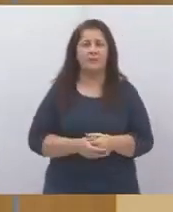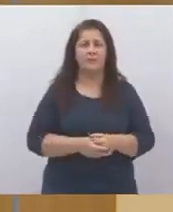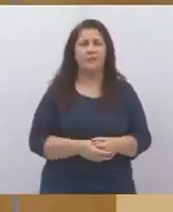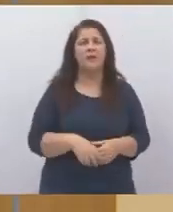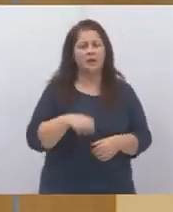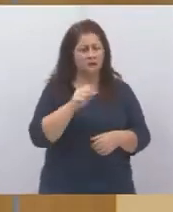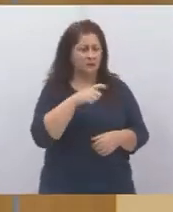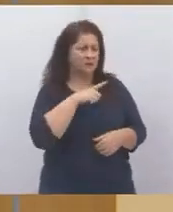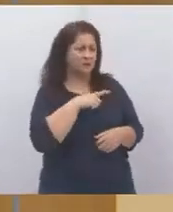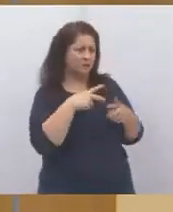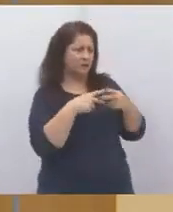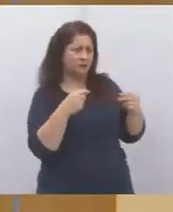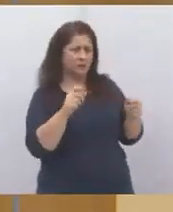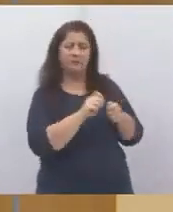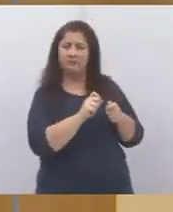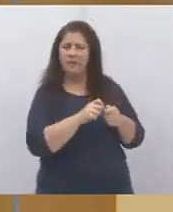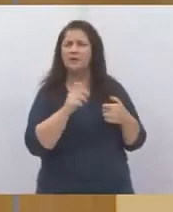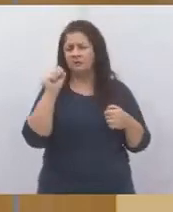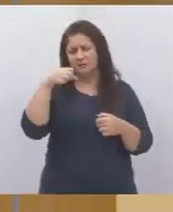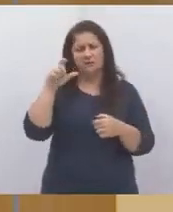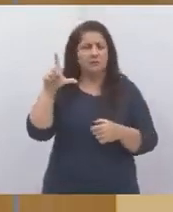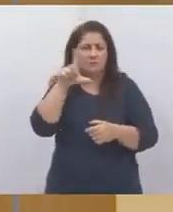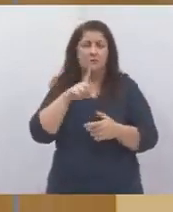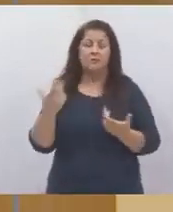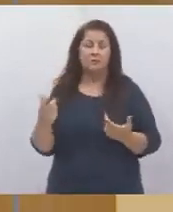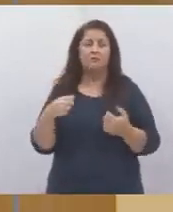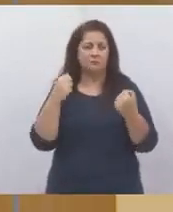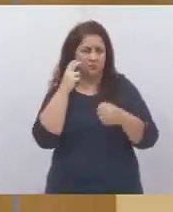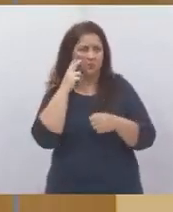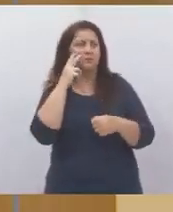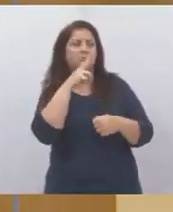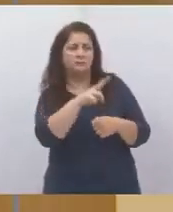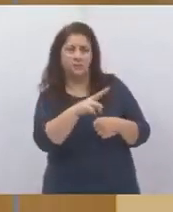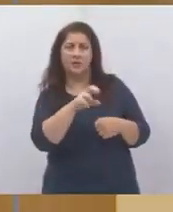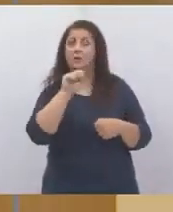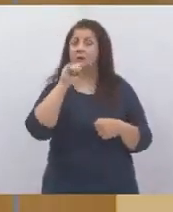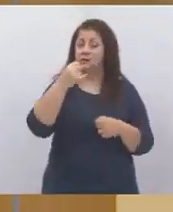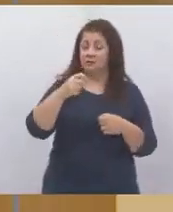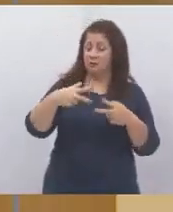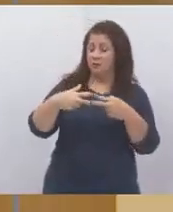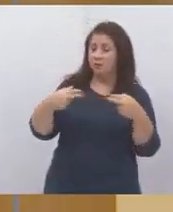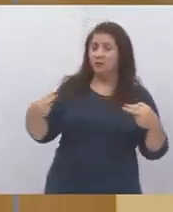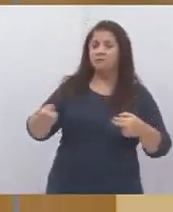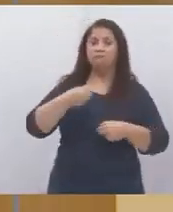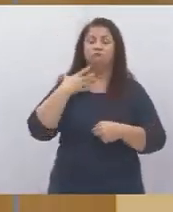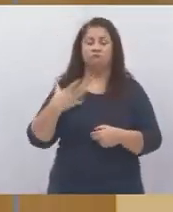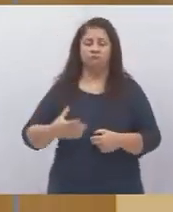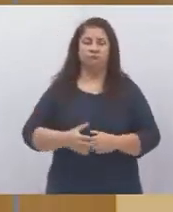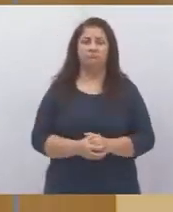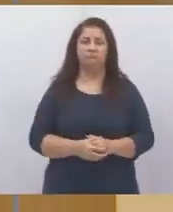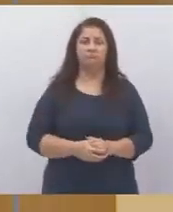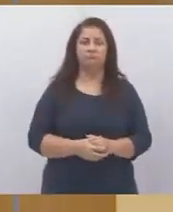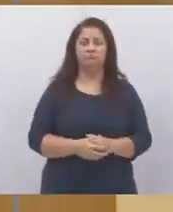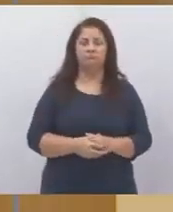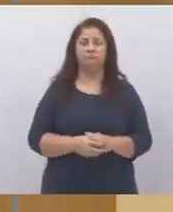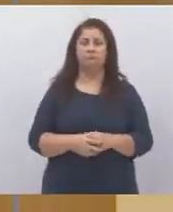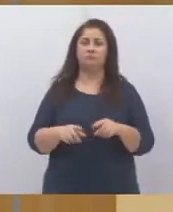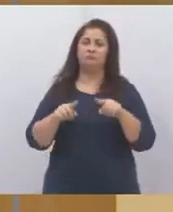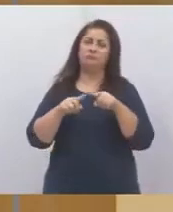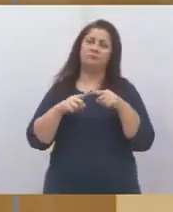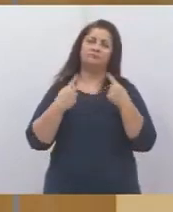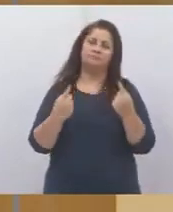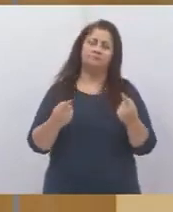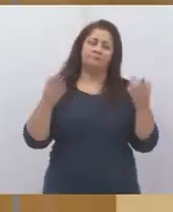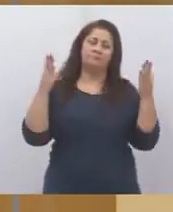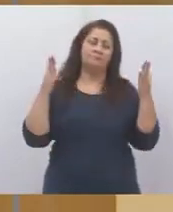e as coisas que foram feito tanto que reconheço não é a gente tem que conhecer quando a coisa é boa quando a coisa saiu do Papel tem que reconhecer